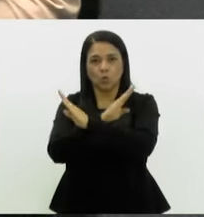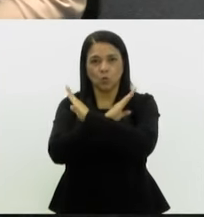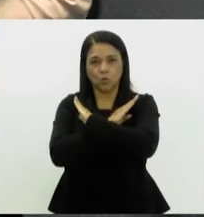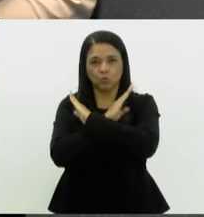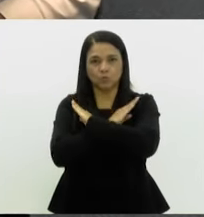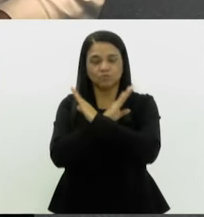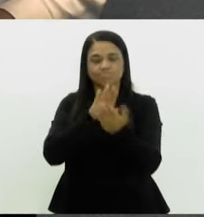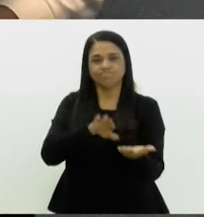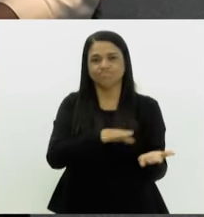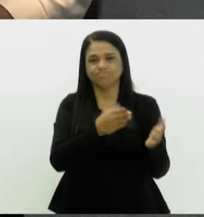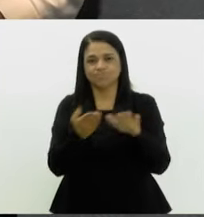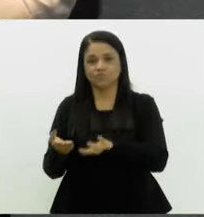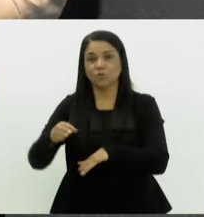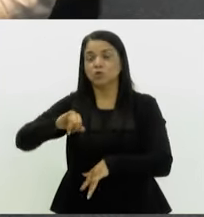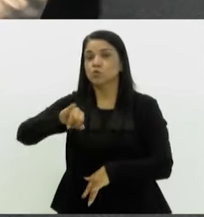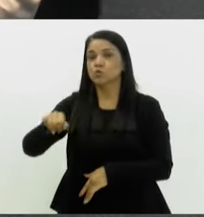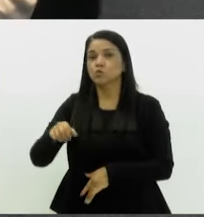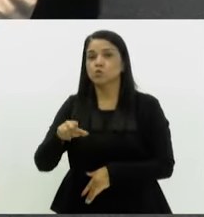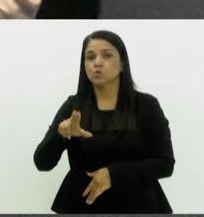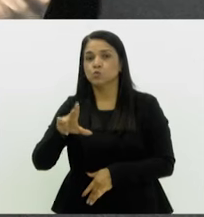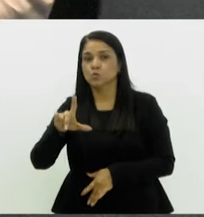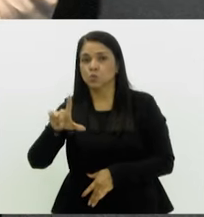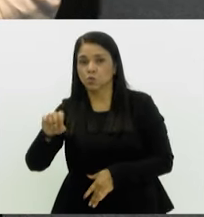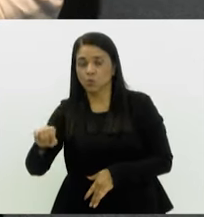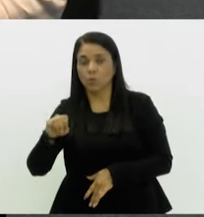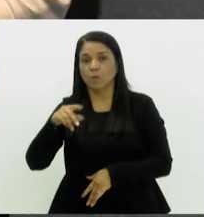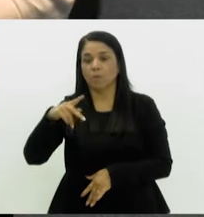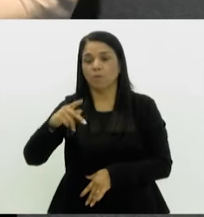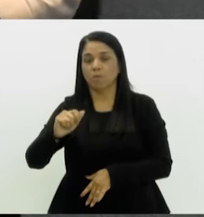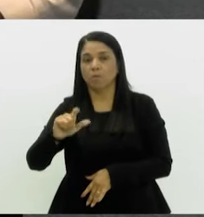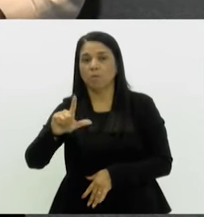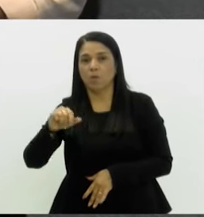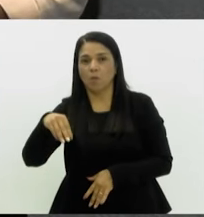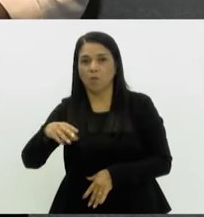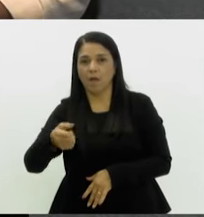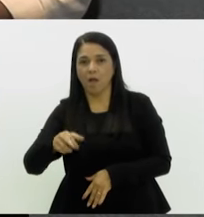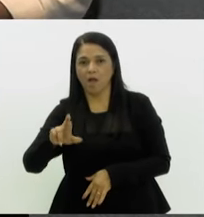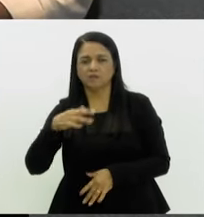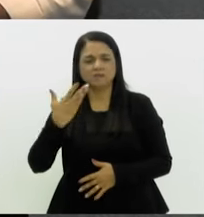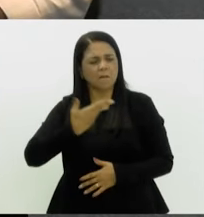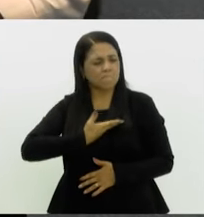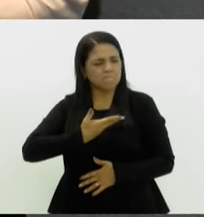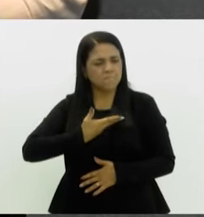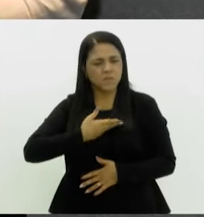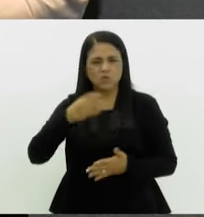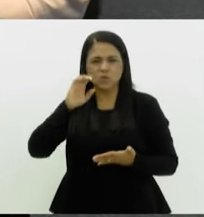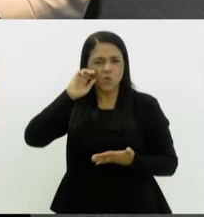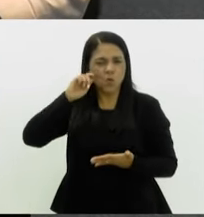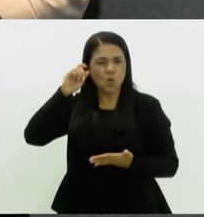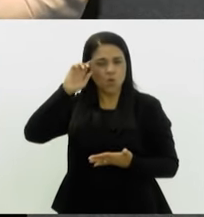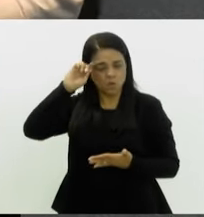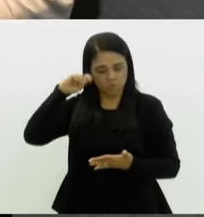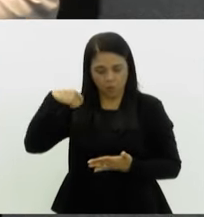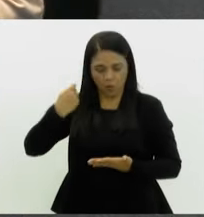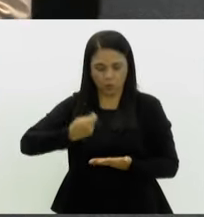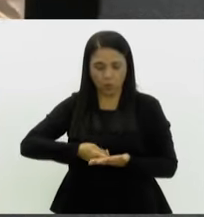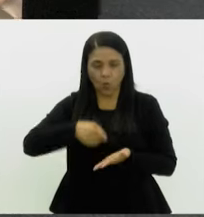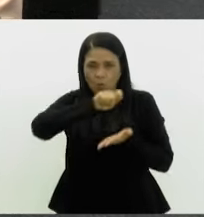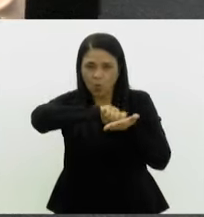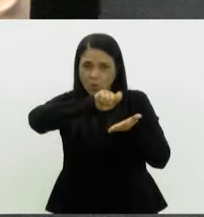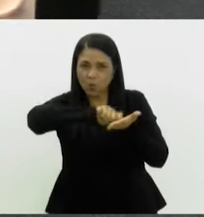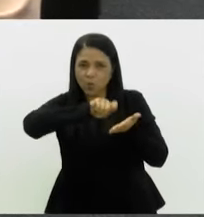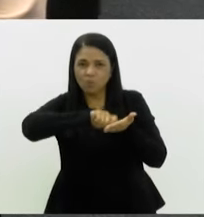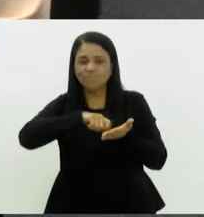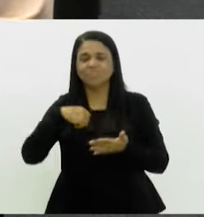Julinho do Palmares, um grande amigo, cantor, compositor, que vai deixar saudades. E a amiga deputada